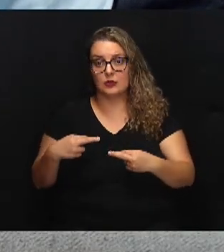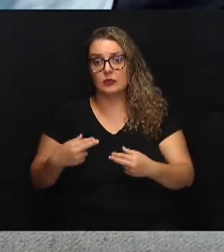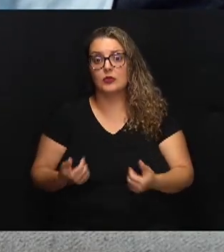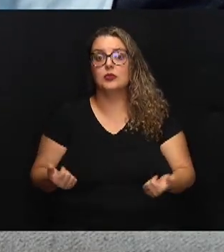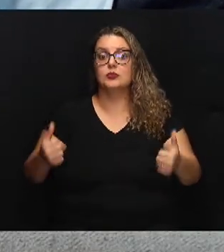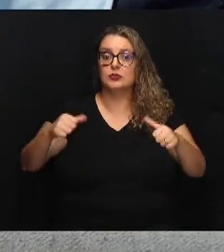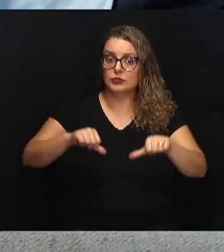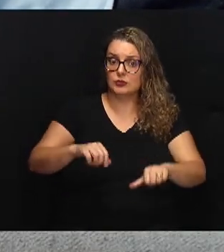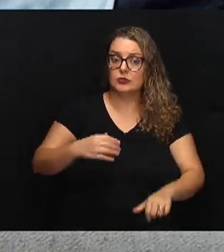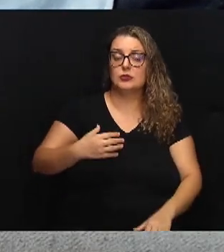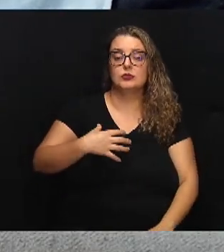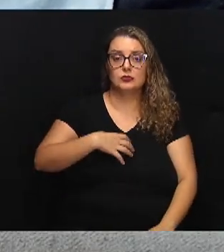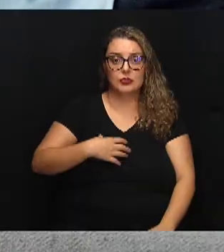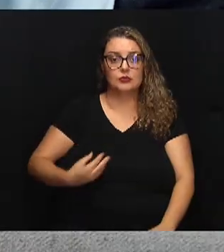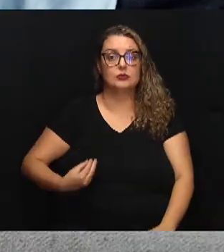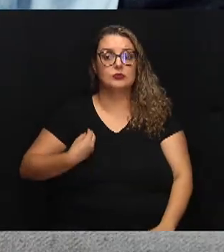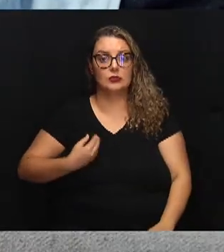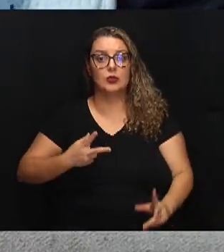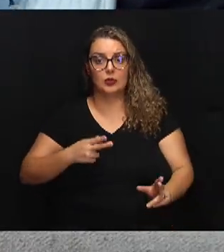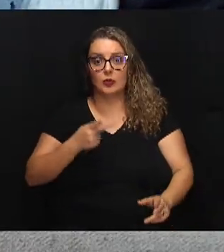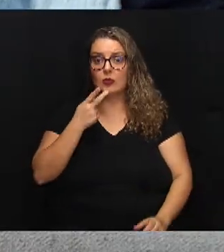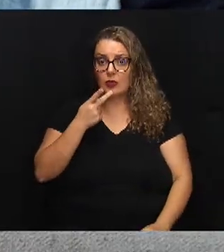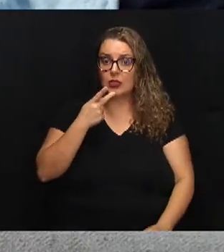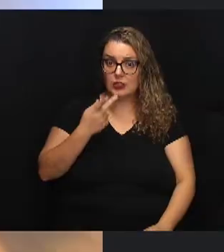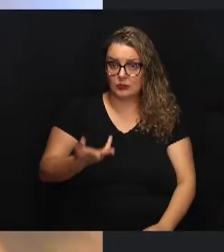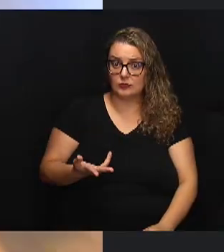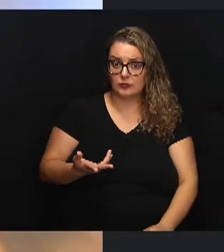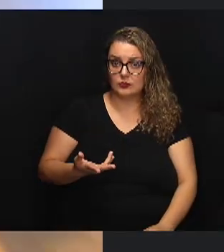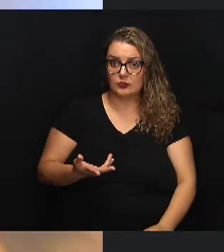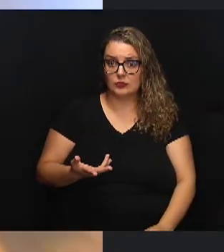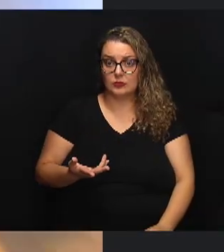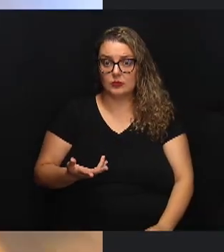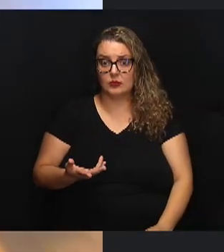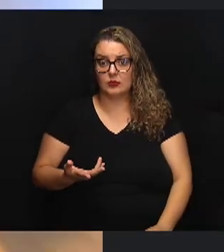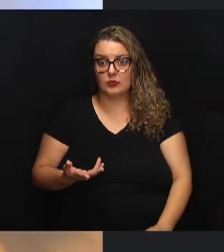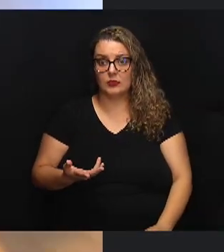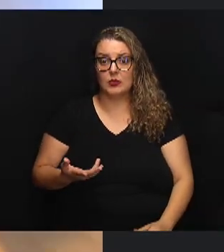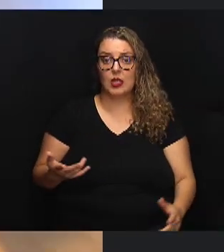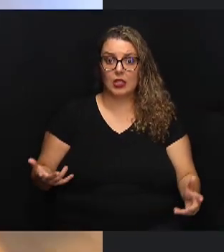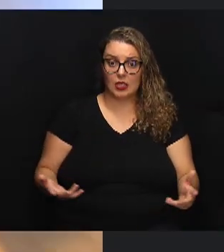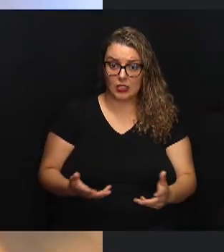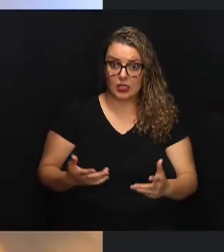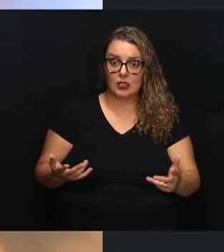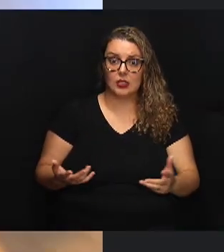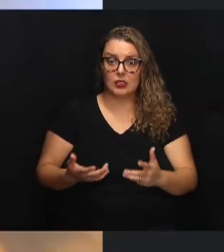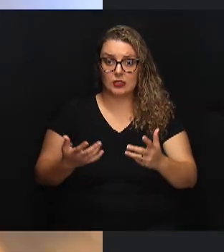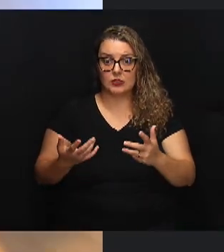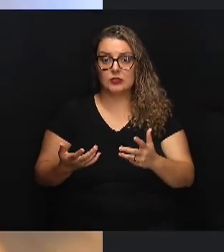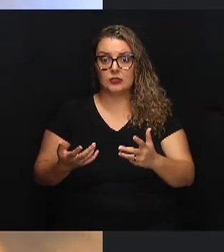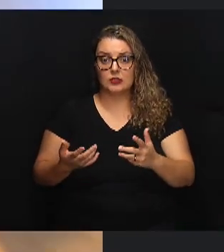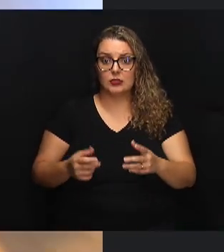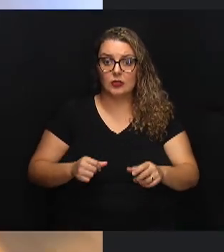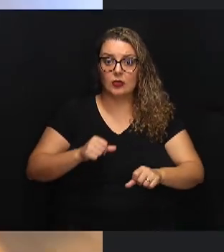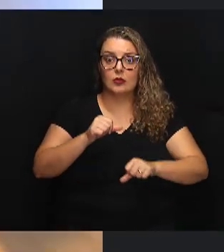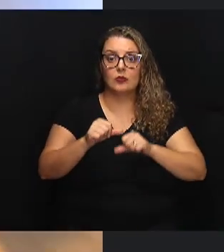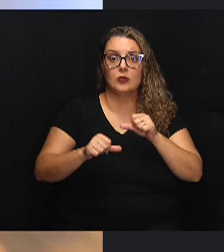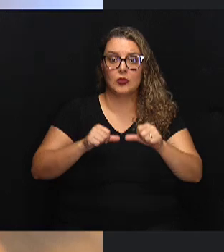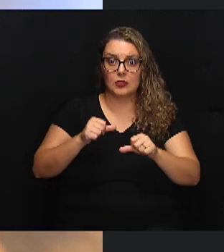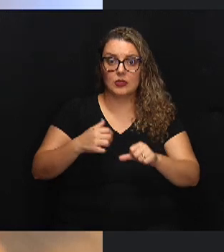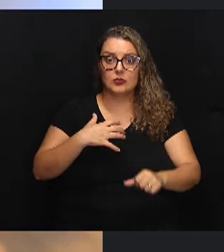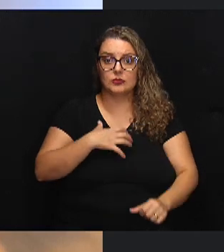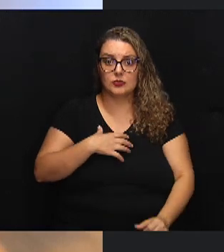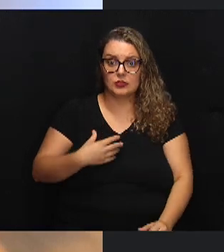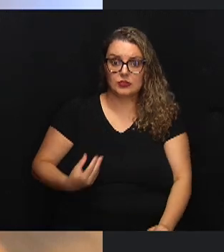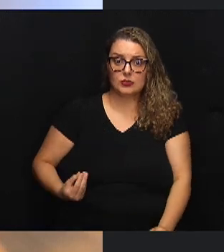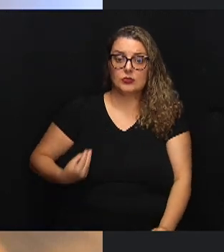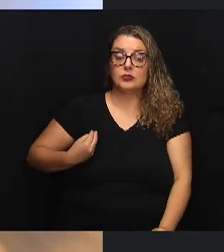estilo de vida, como a gente comentou. Então, incentivar que as pessoas adotem mudanças no estilo de vida é